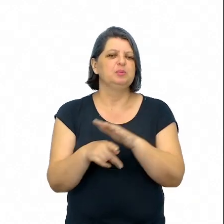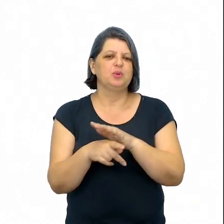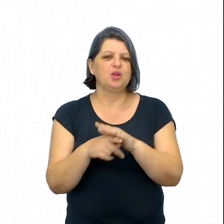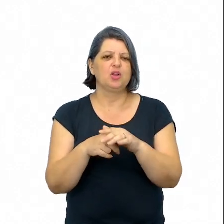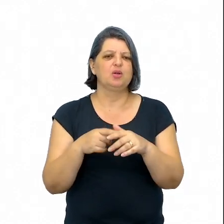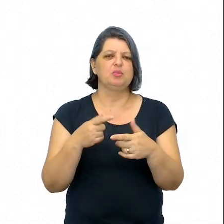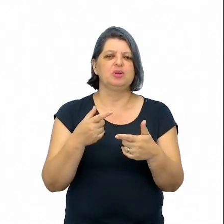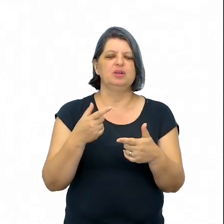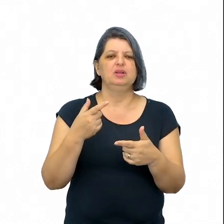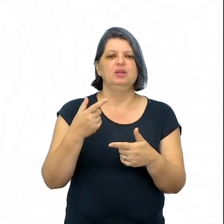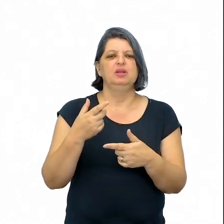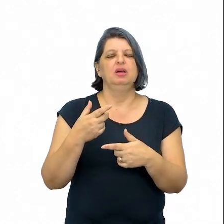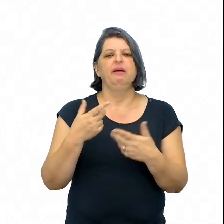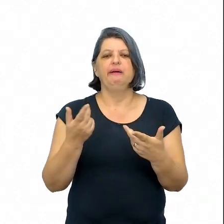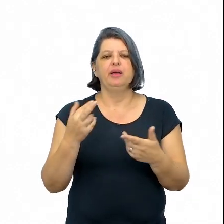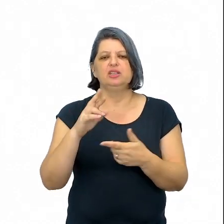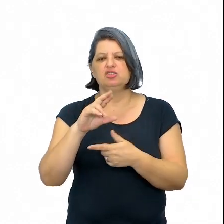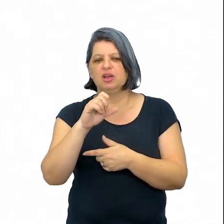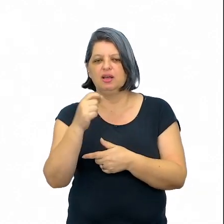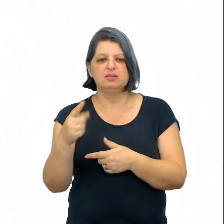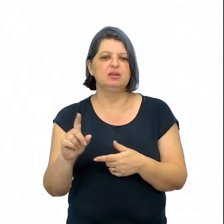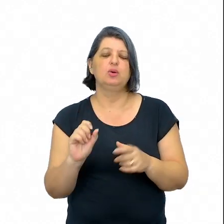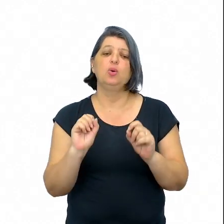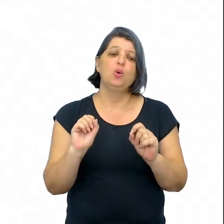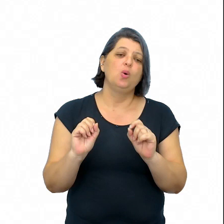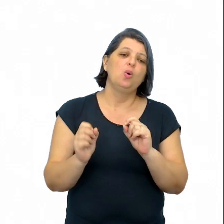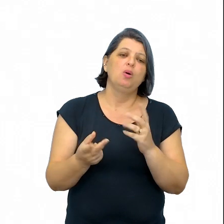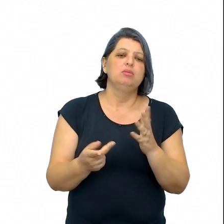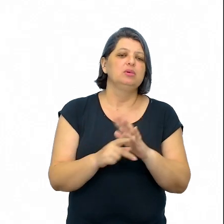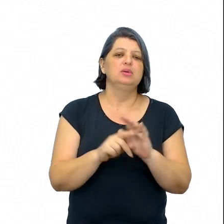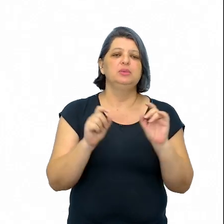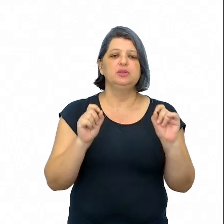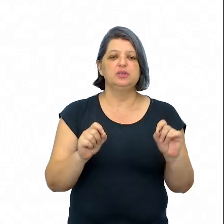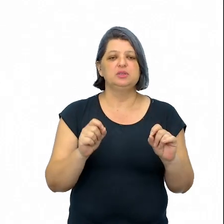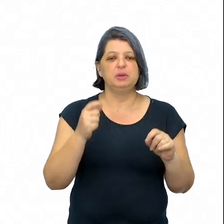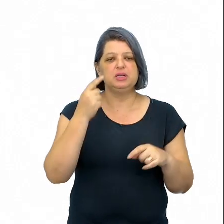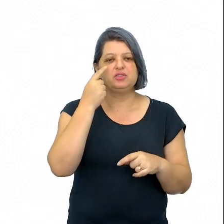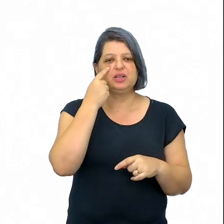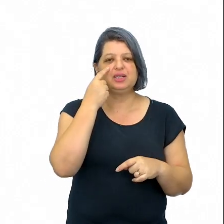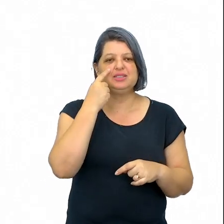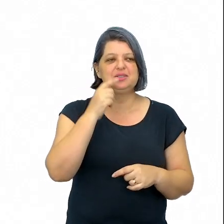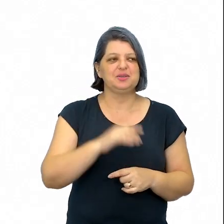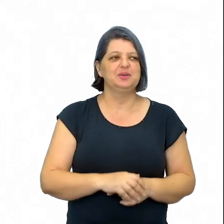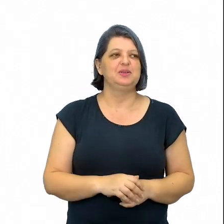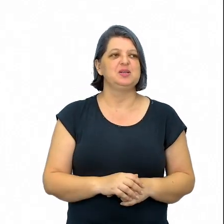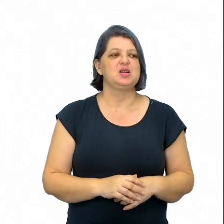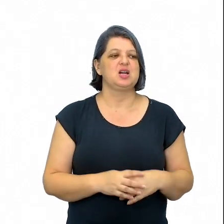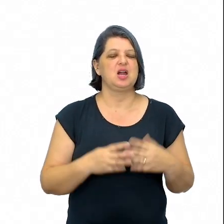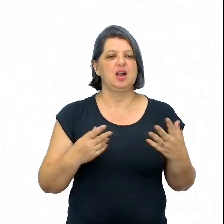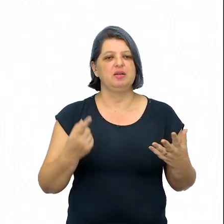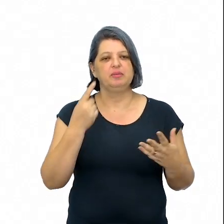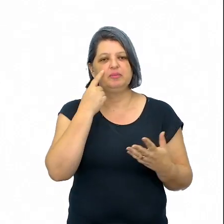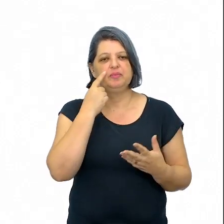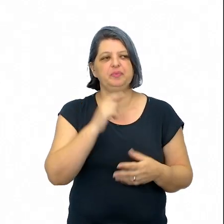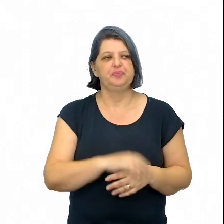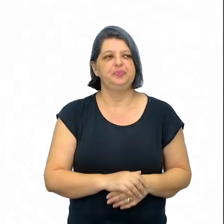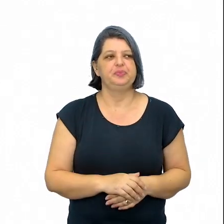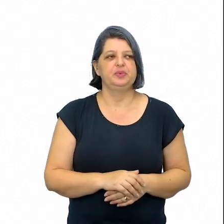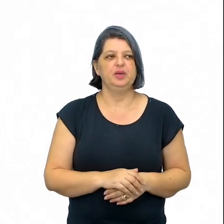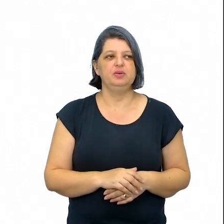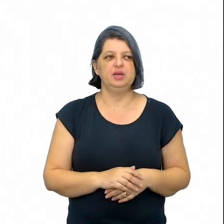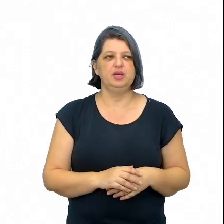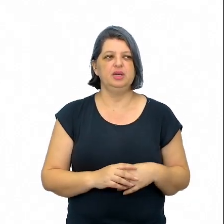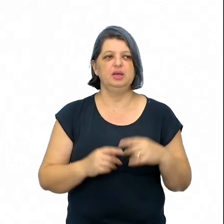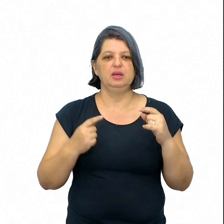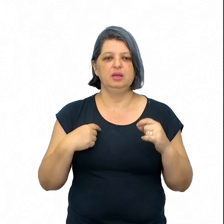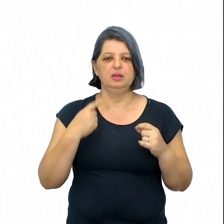dou um logaritmo com uma fração? Será que eu dou uma potência utilizando fração? Ficam como